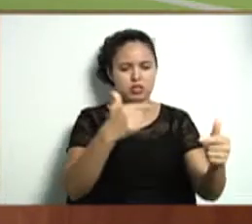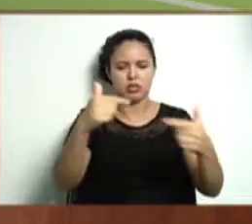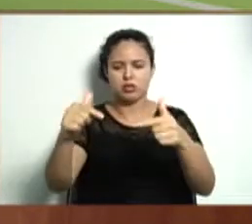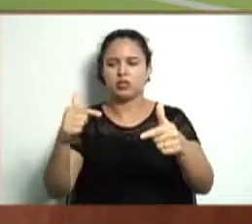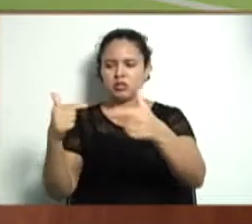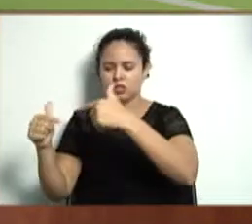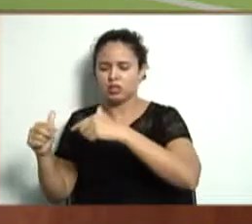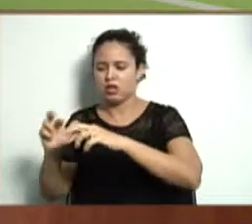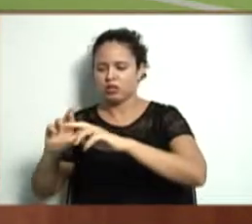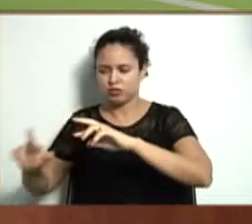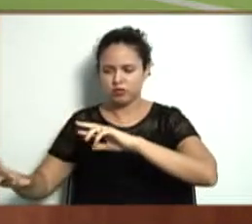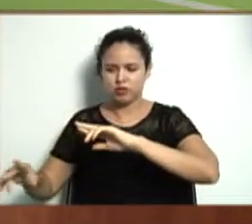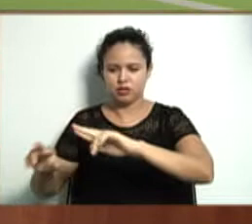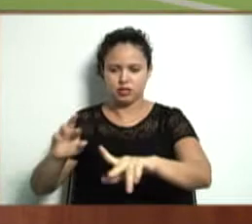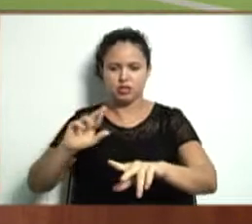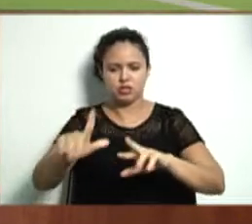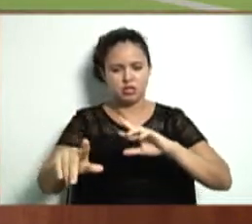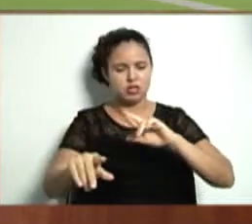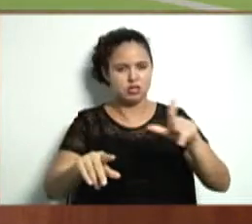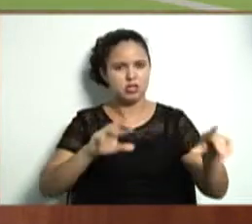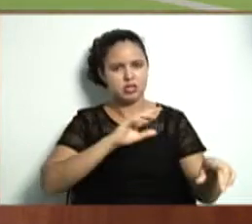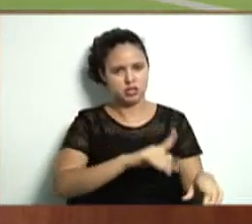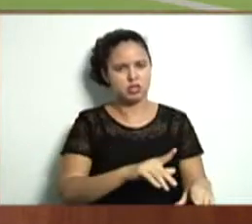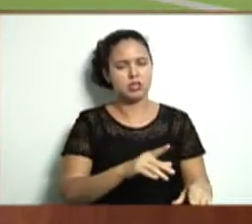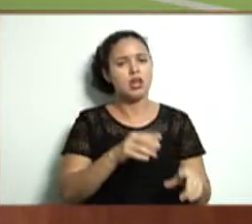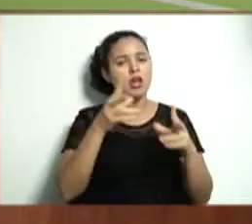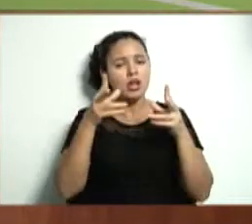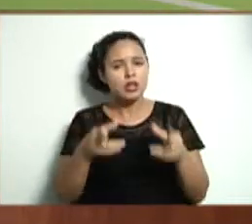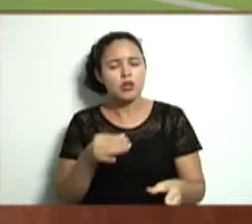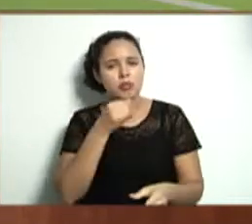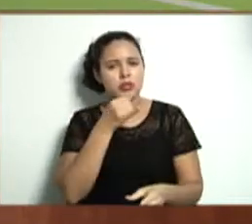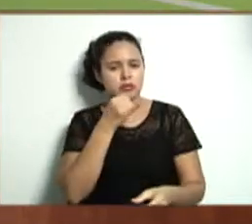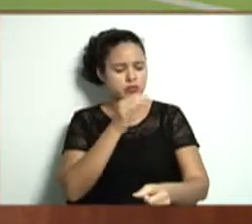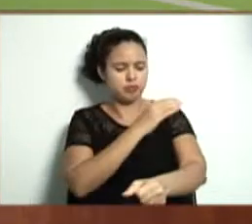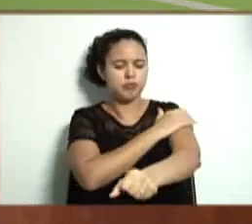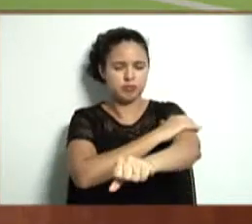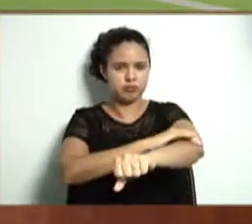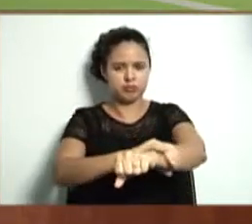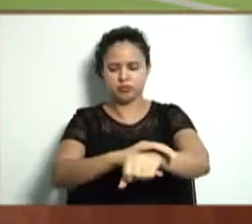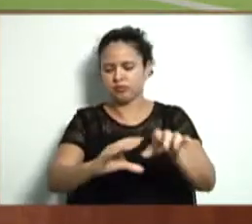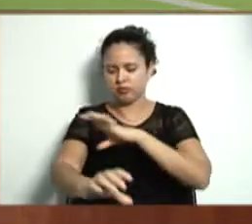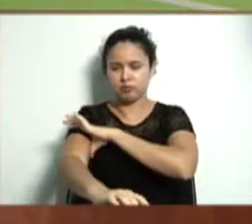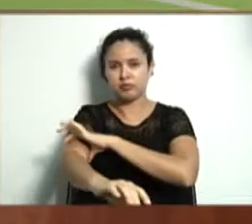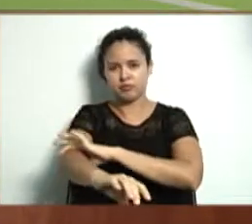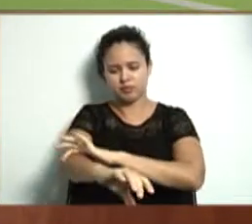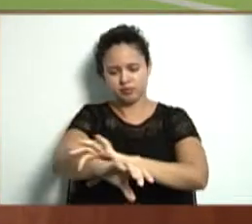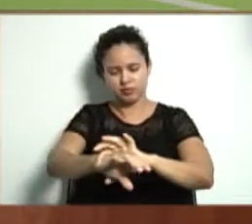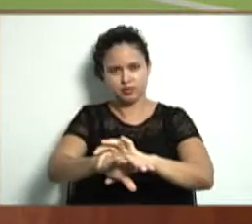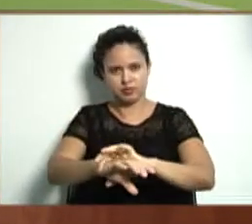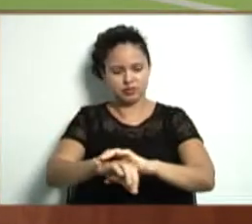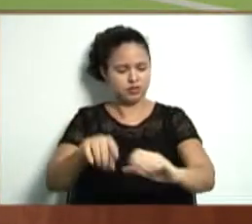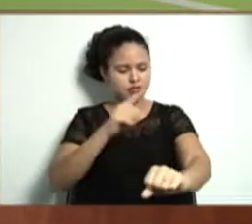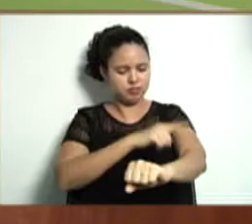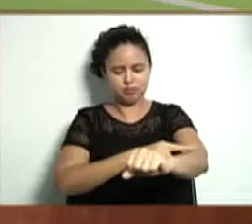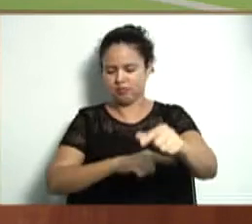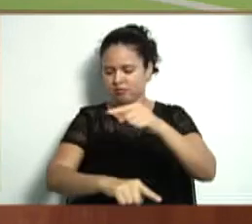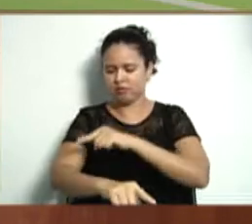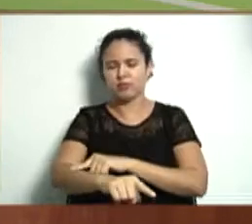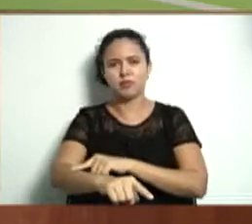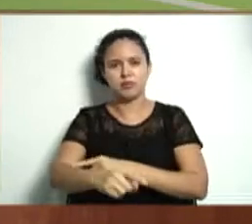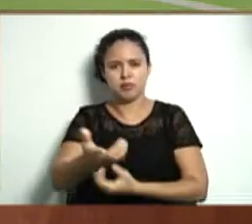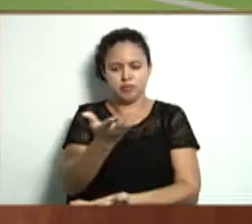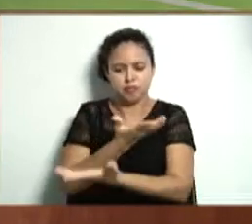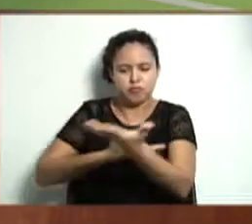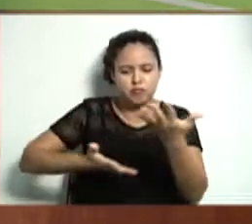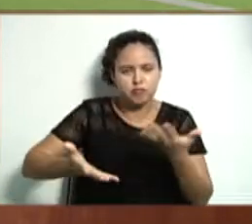com a ideia dos braços. Você tem as duas pernas e tem os dois braços para me relacionar com